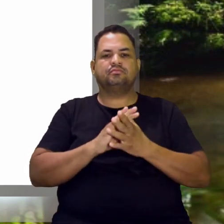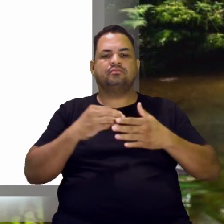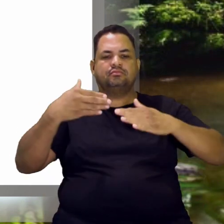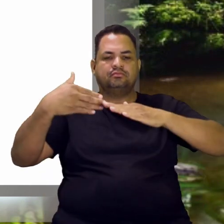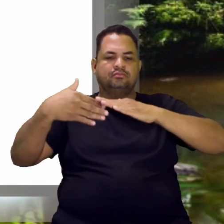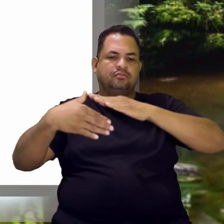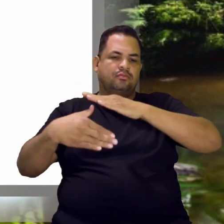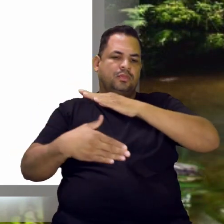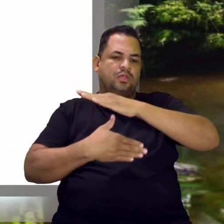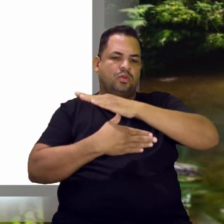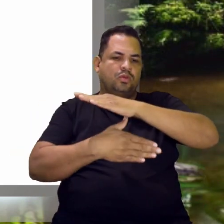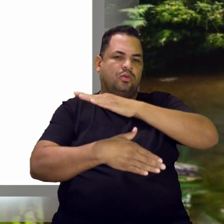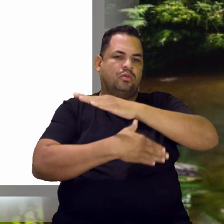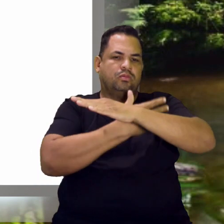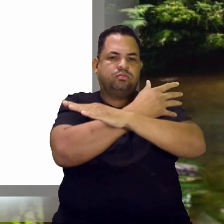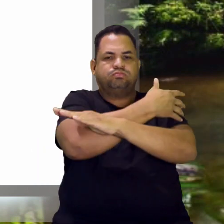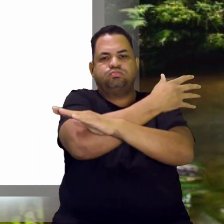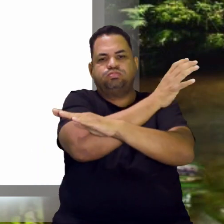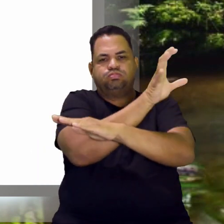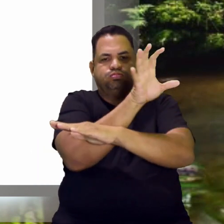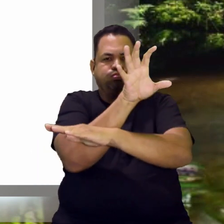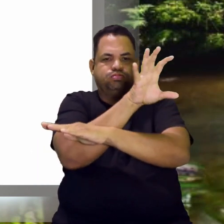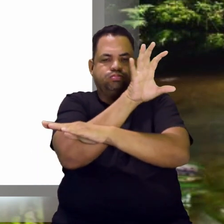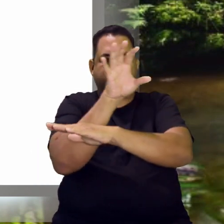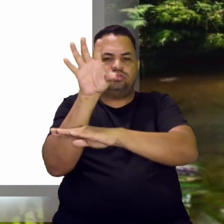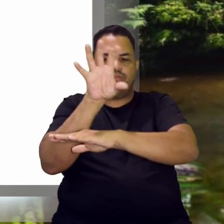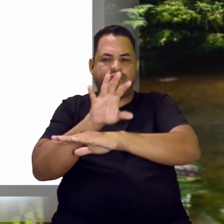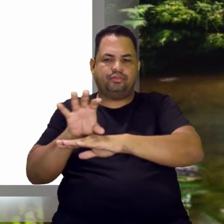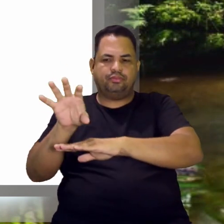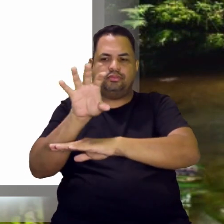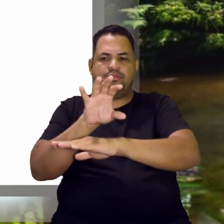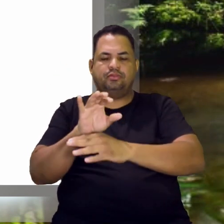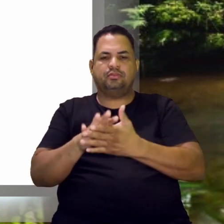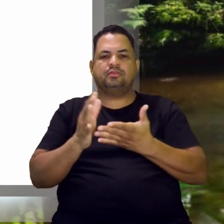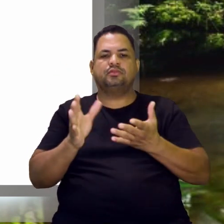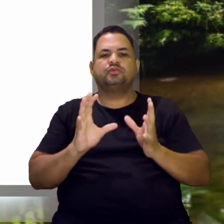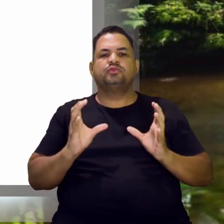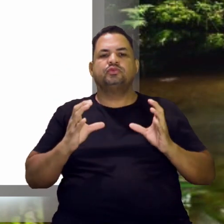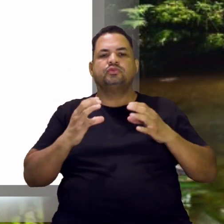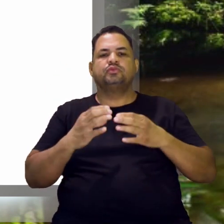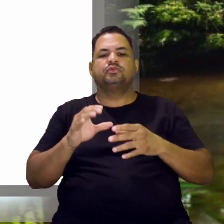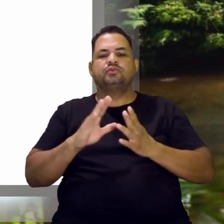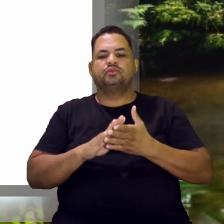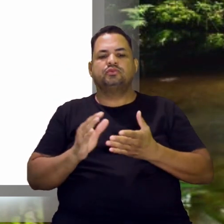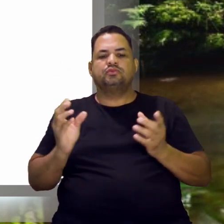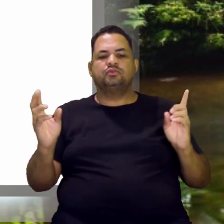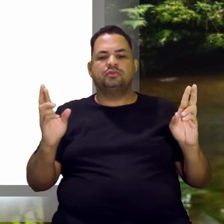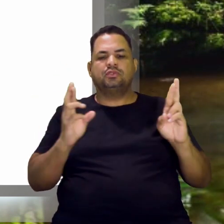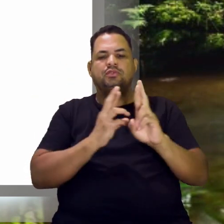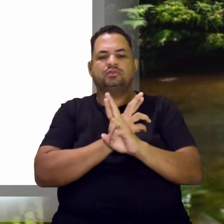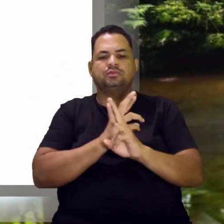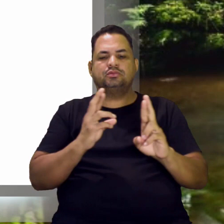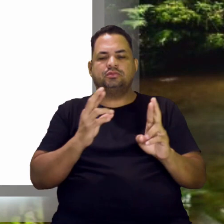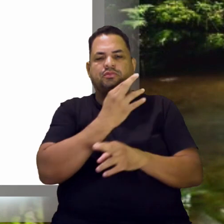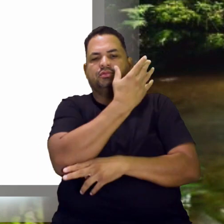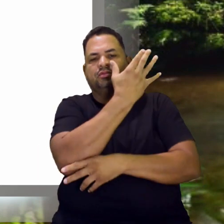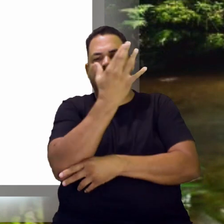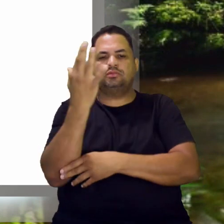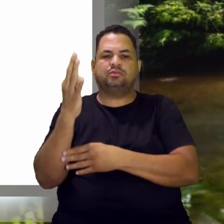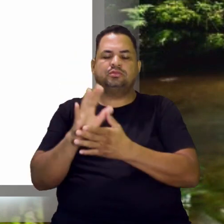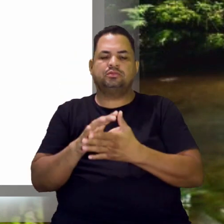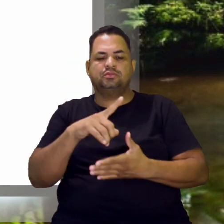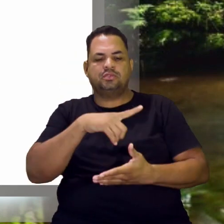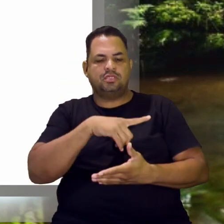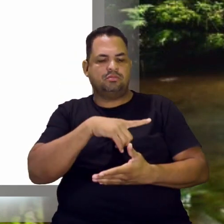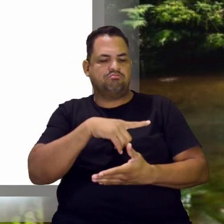é a interação entre os seres vivos, né, de um ambiente com os fatores da natureza, né, que não são os seres vivos, que